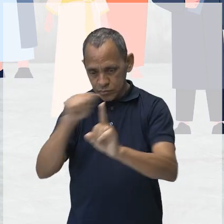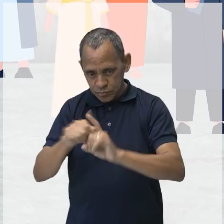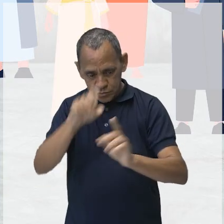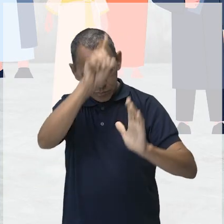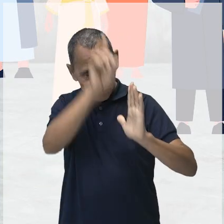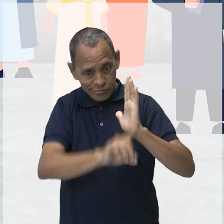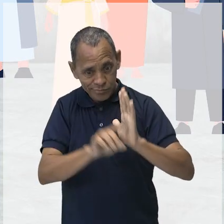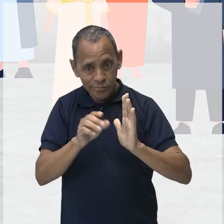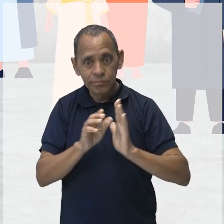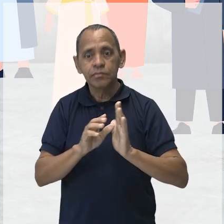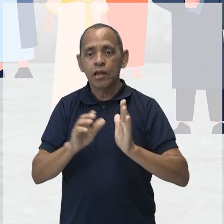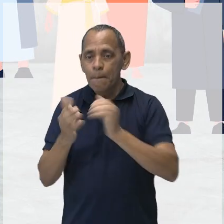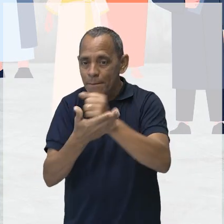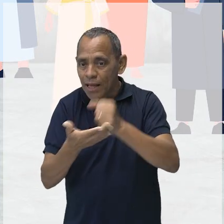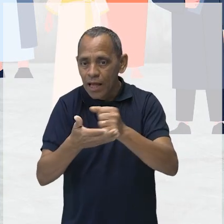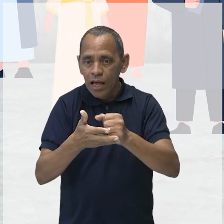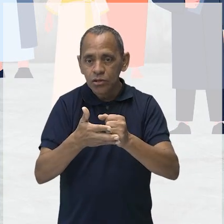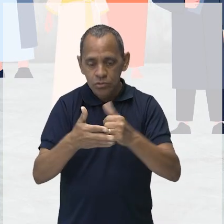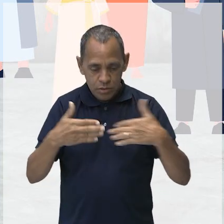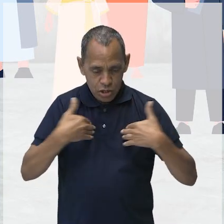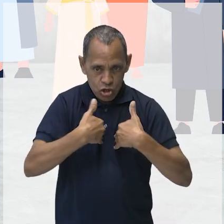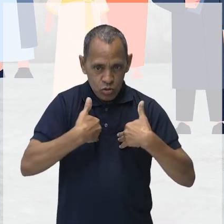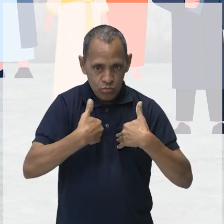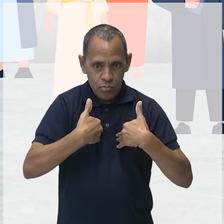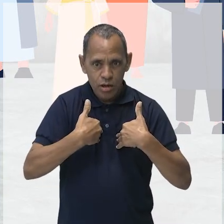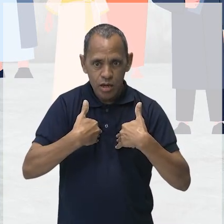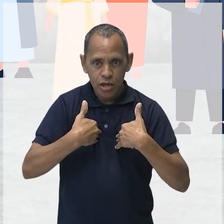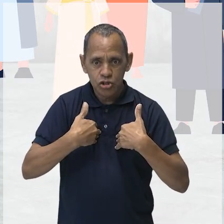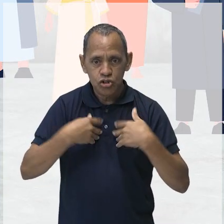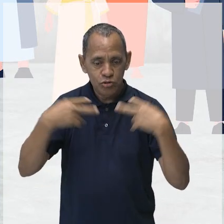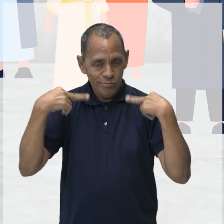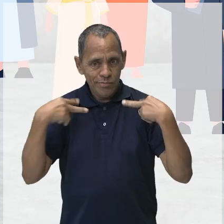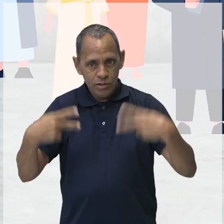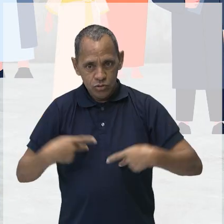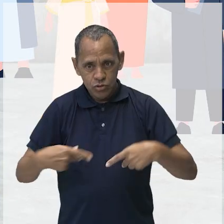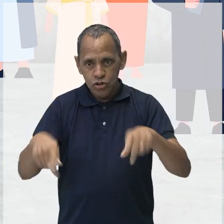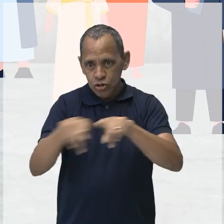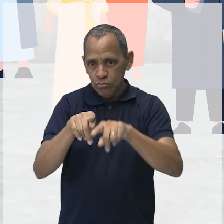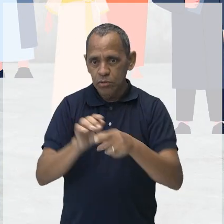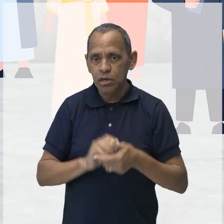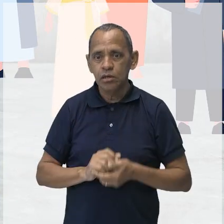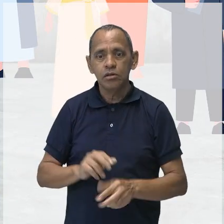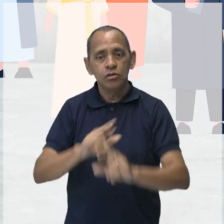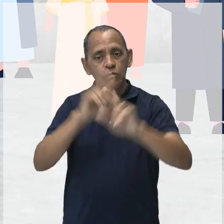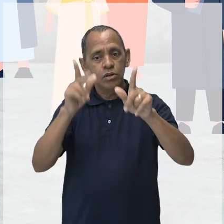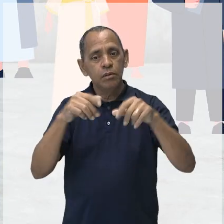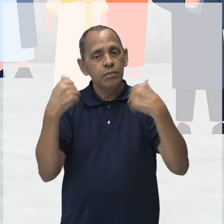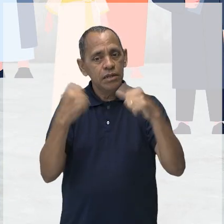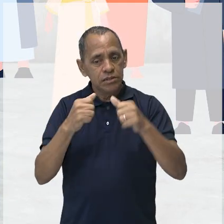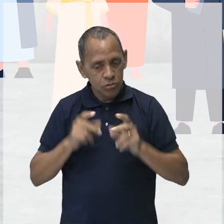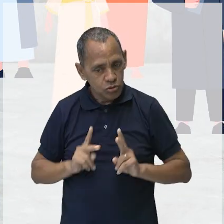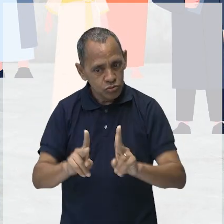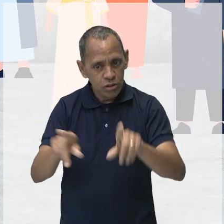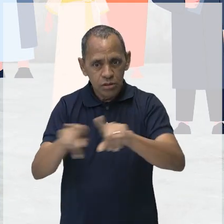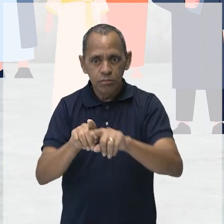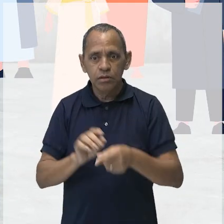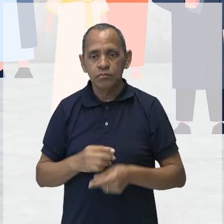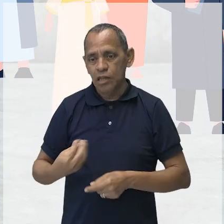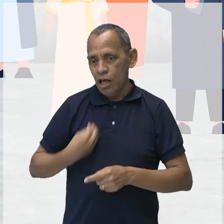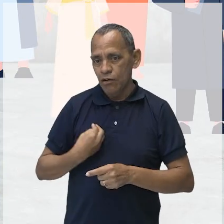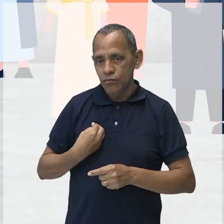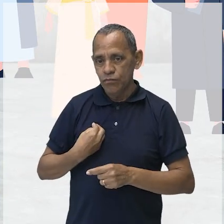pessoas, dos animais e do meio ambiente são ameaçados ou inexistentes, a vida ela é amplamente